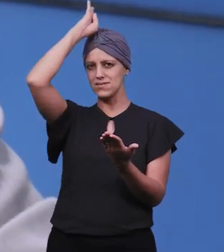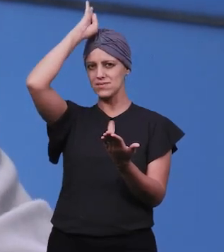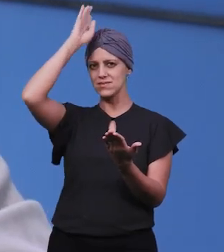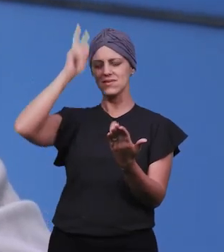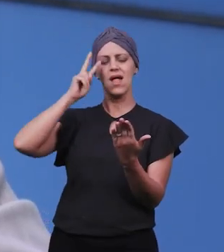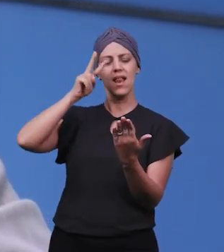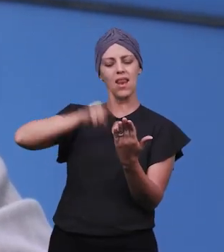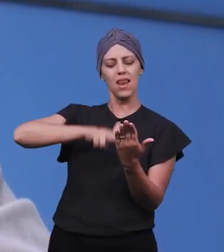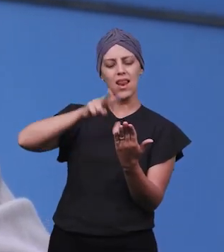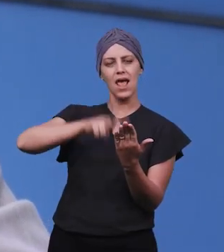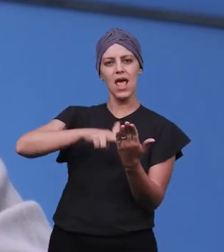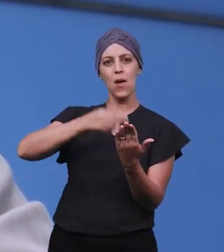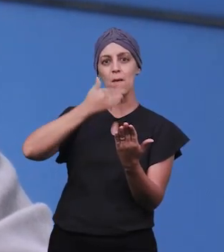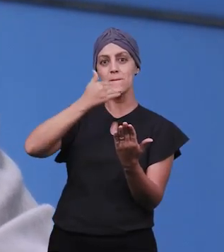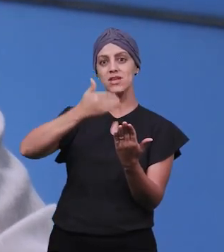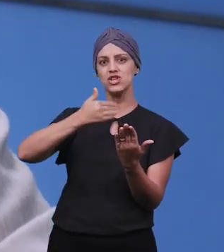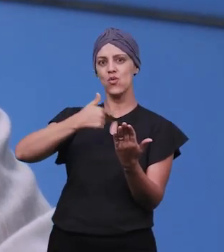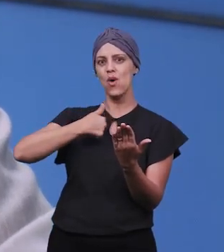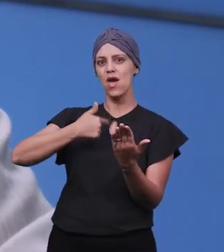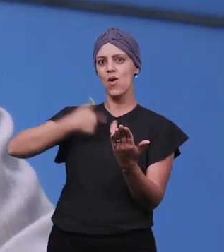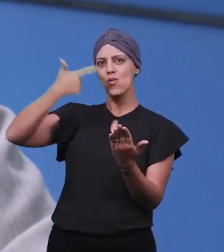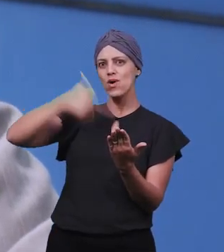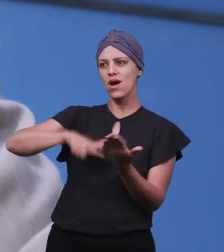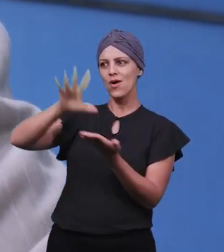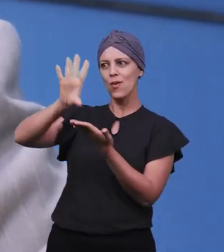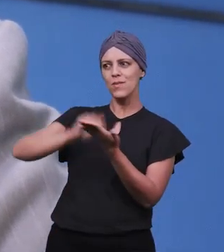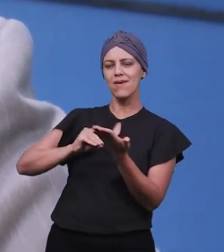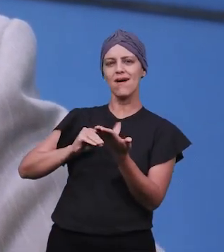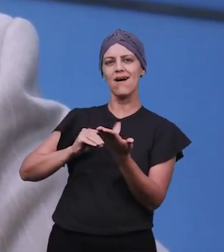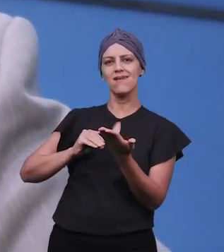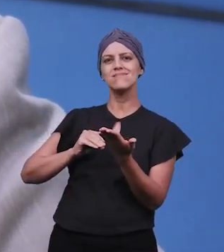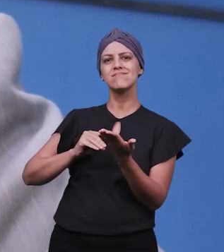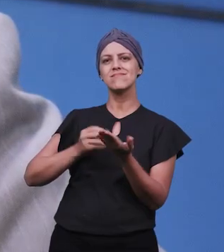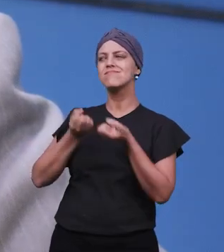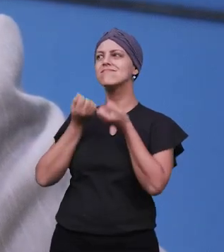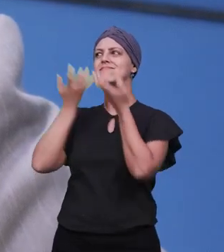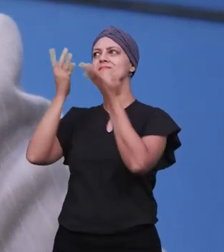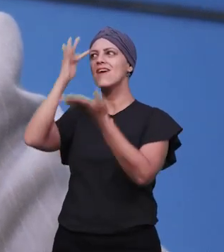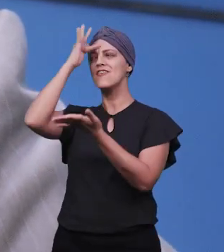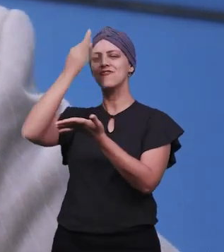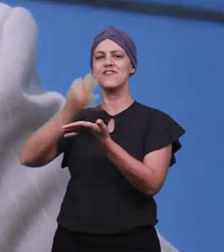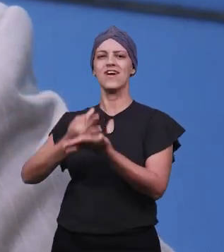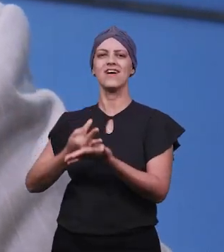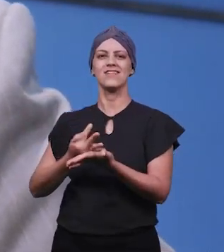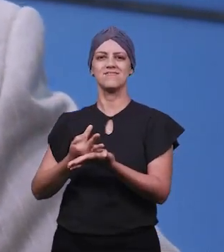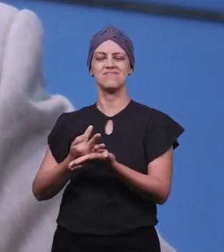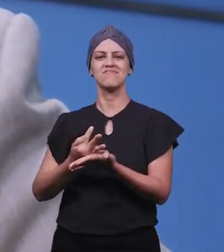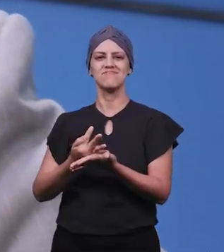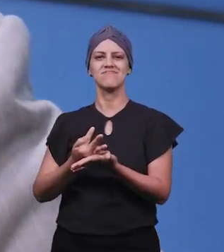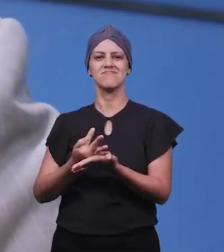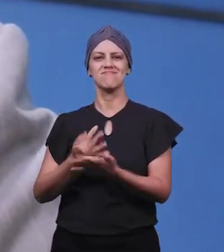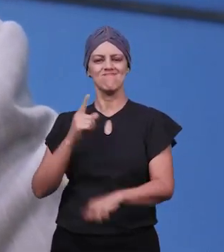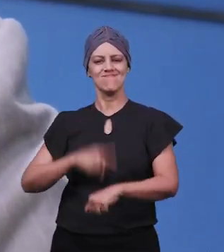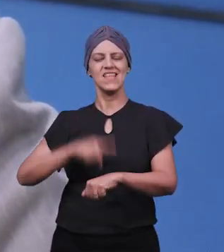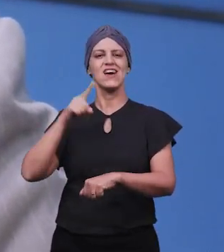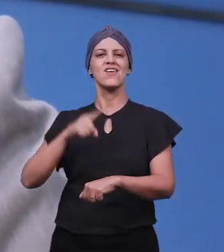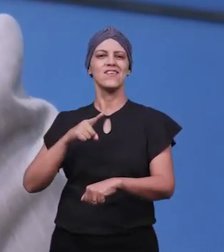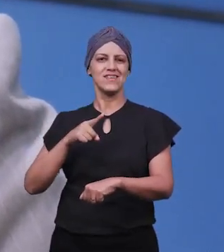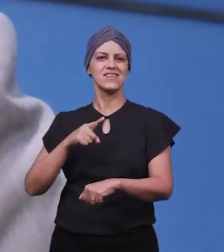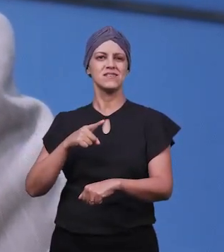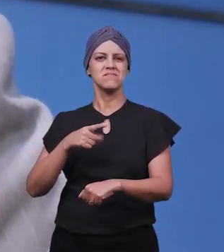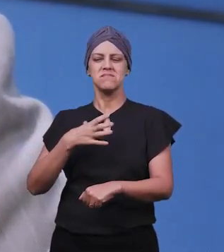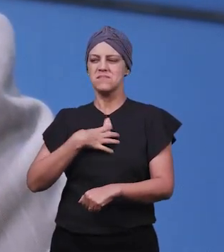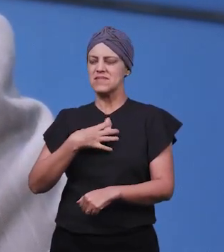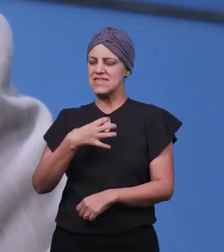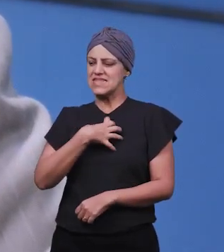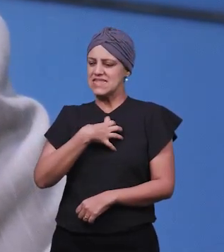né, e leu e pediu para me repetir, né, aquela profissão de fé. Inclusive, ele falou assim, ó, pastor, foi tão